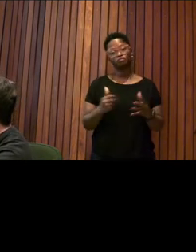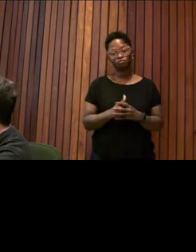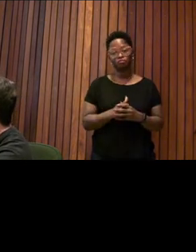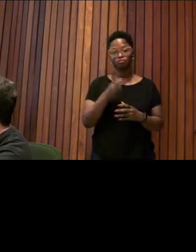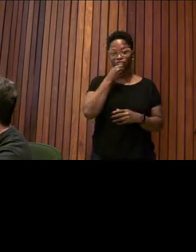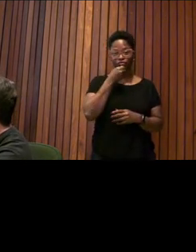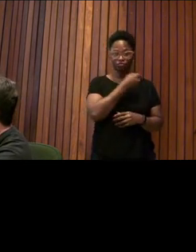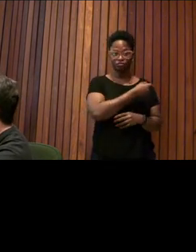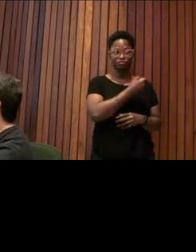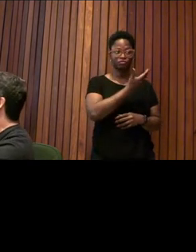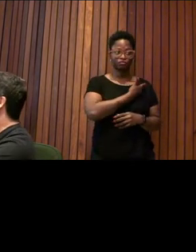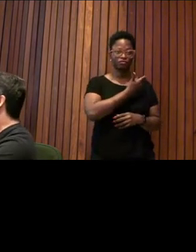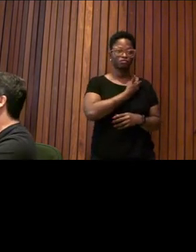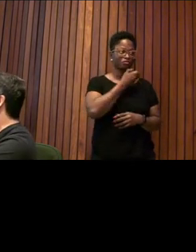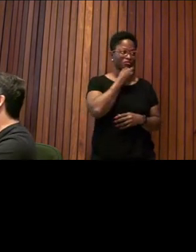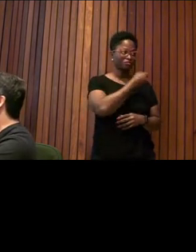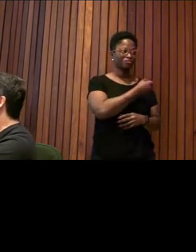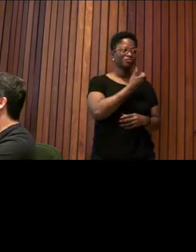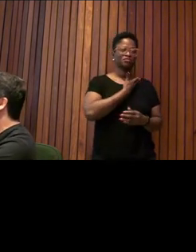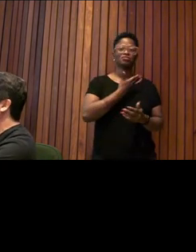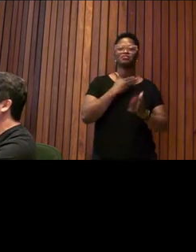Vou passar para os colegas.